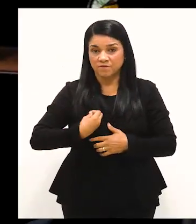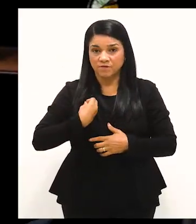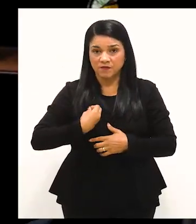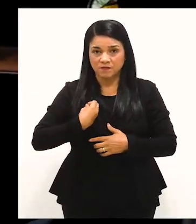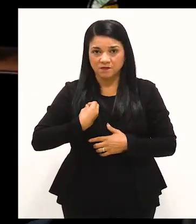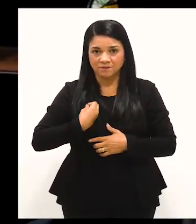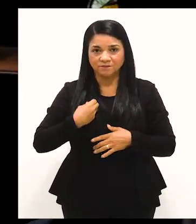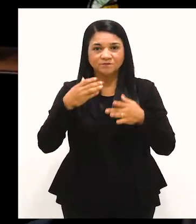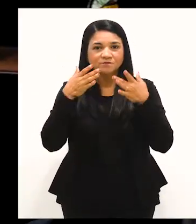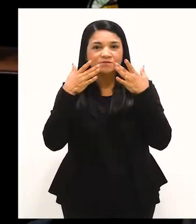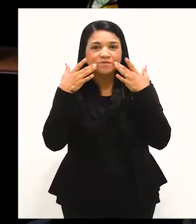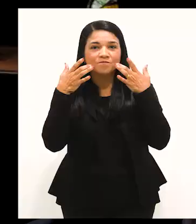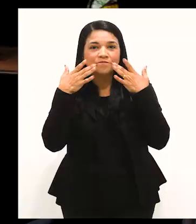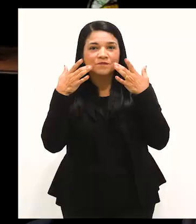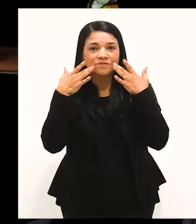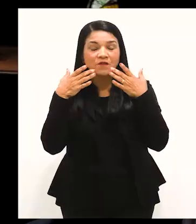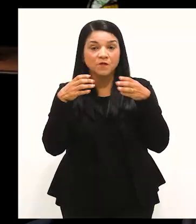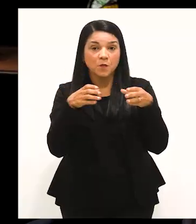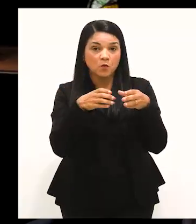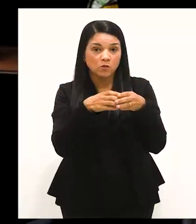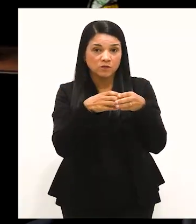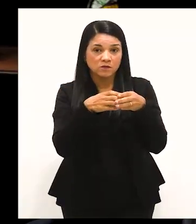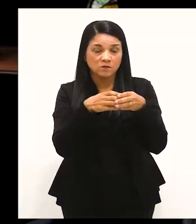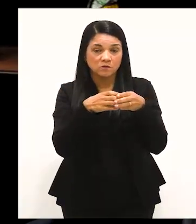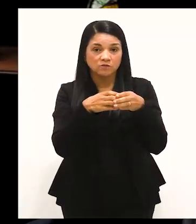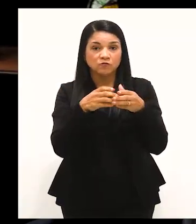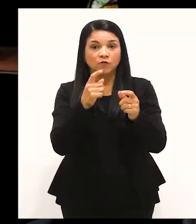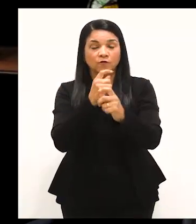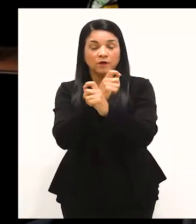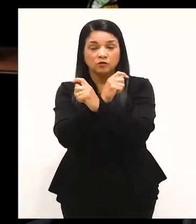sobre a vida dele, porque vem a Comissão do Vaticano para poder